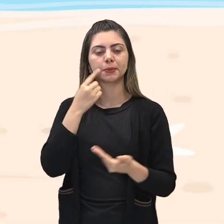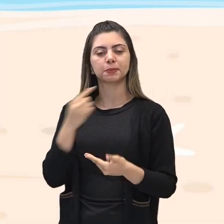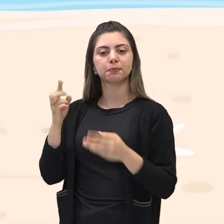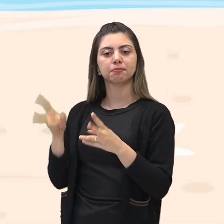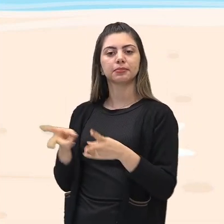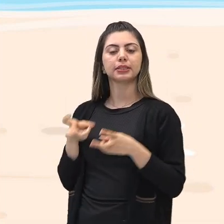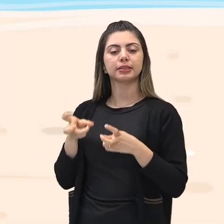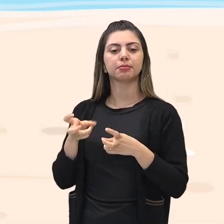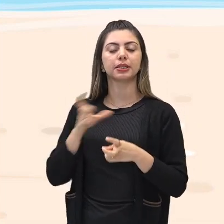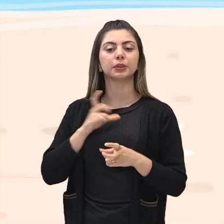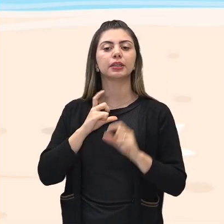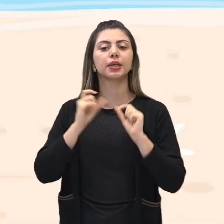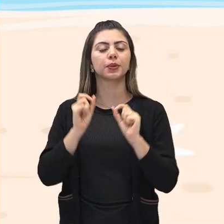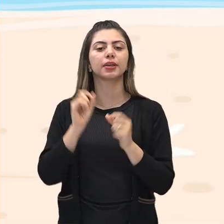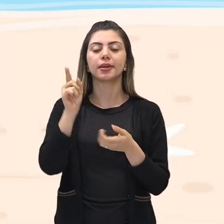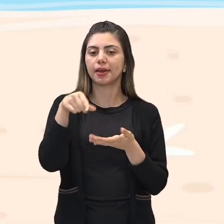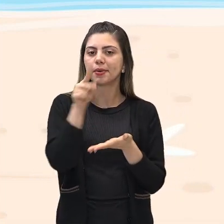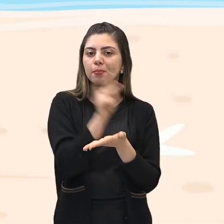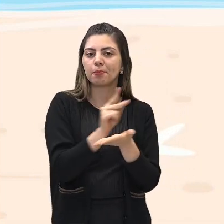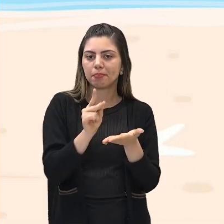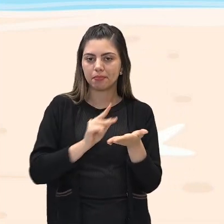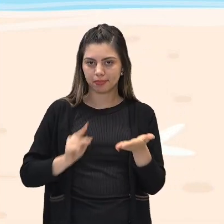poética, todo um contexto